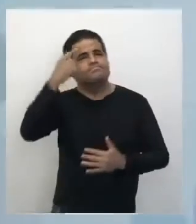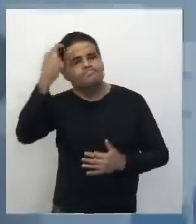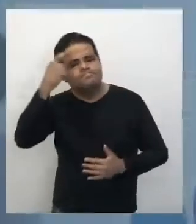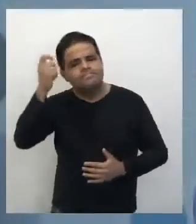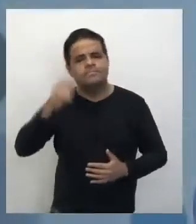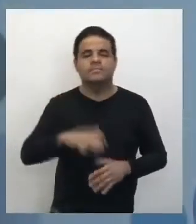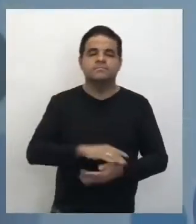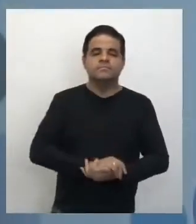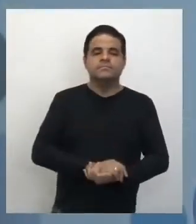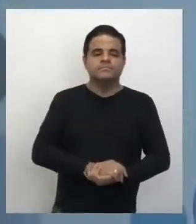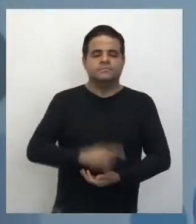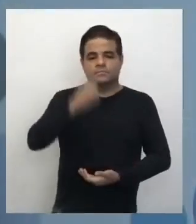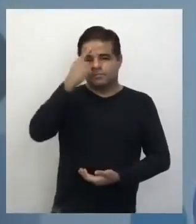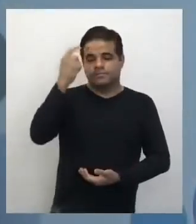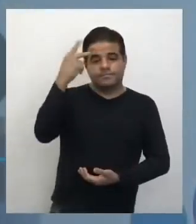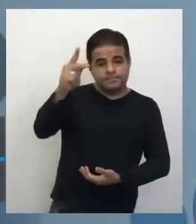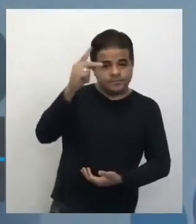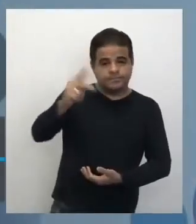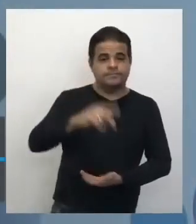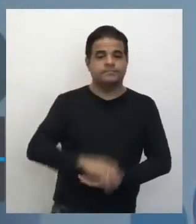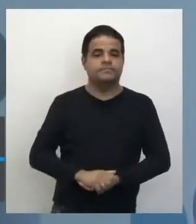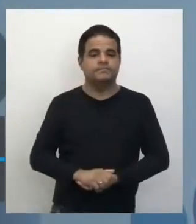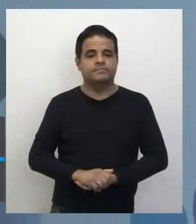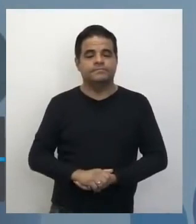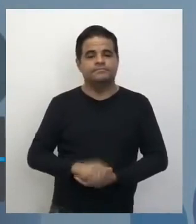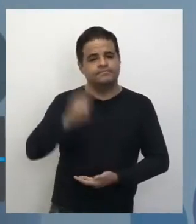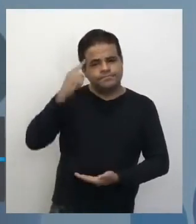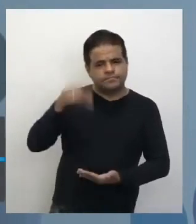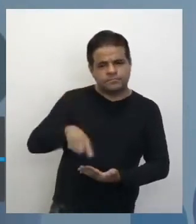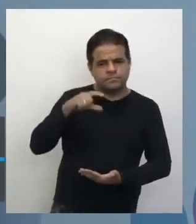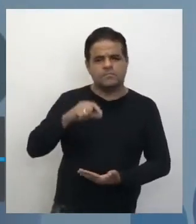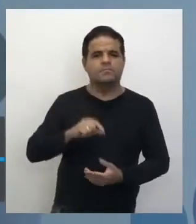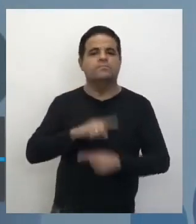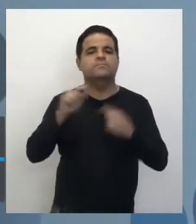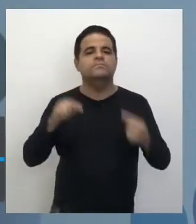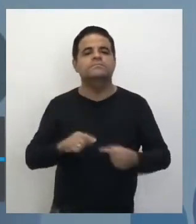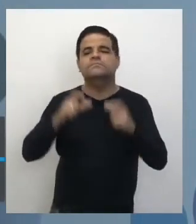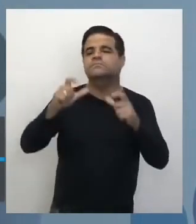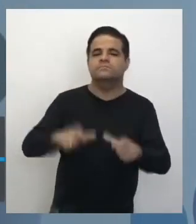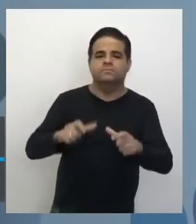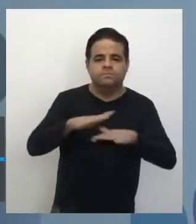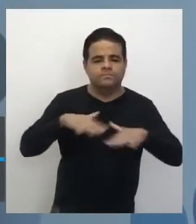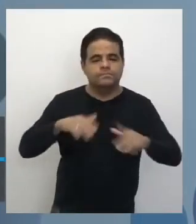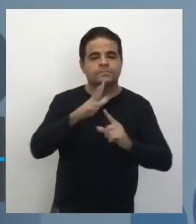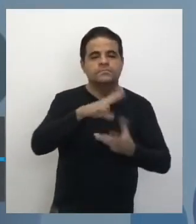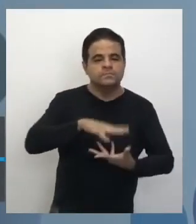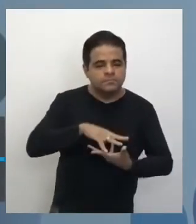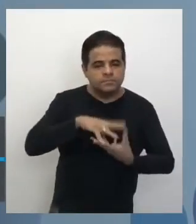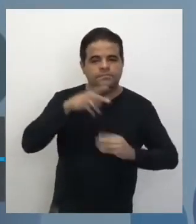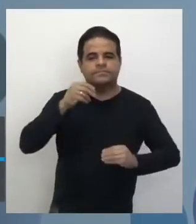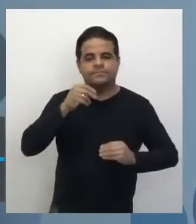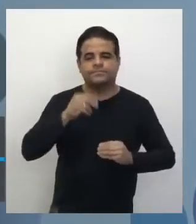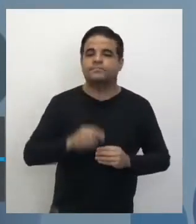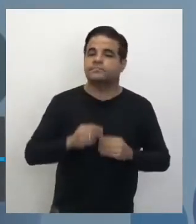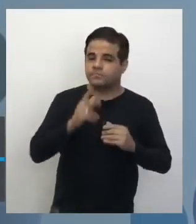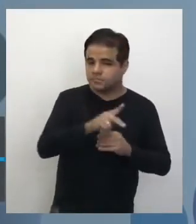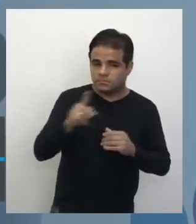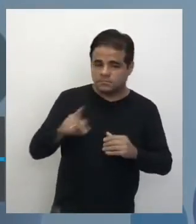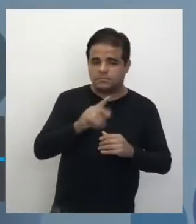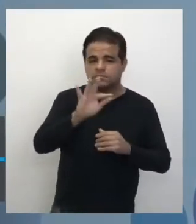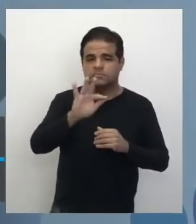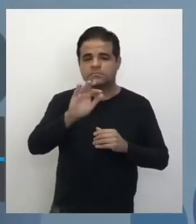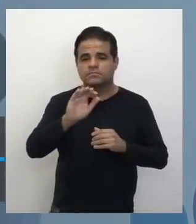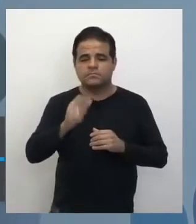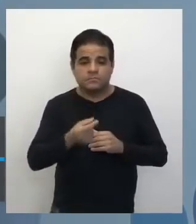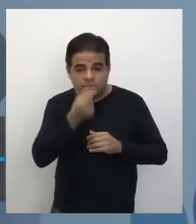assim. A ideia é que você selecione, igual nós selecionamos um lugar, por exemplo, falei do Parque do Ibirapuera, a professora Fabiana falou